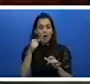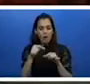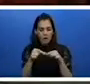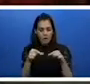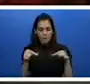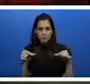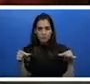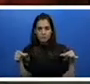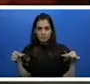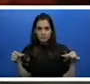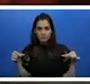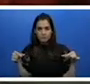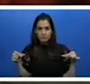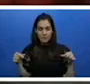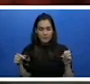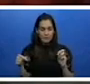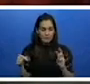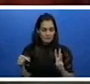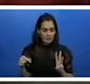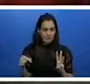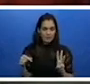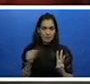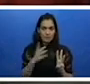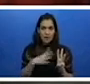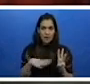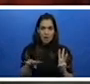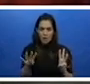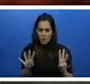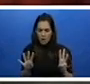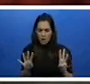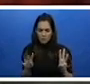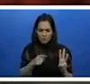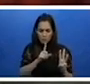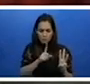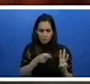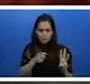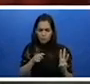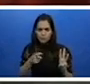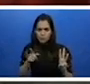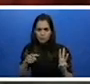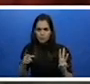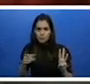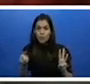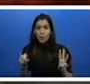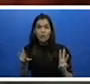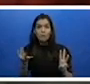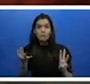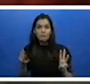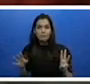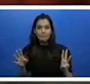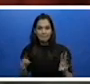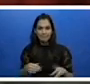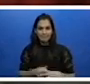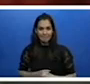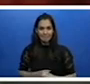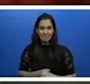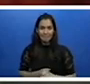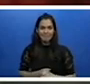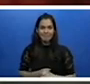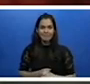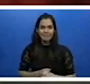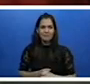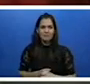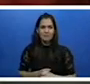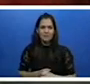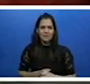vocês. Olha o 3 centímetros e olha o 4 centímetros. Esses números, essas